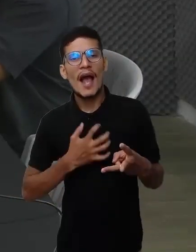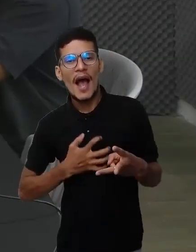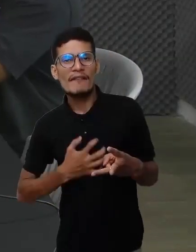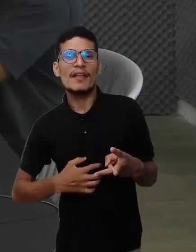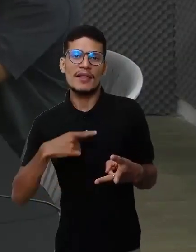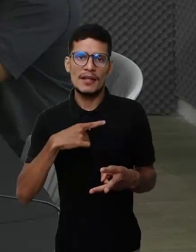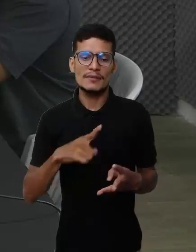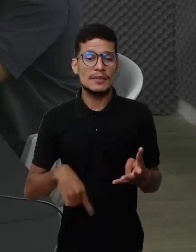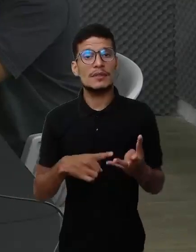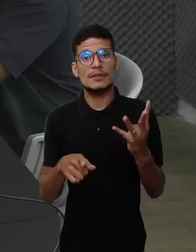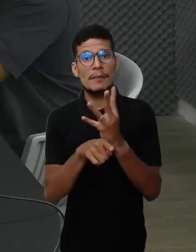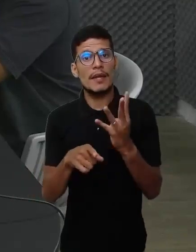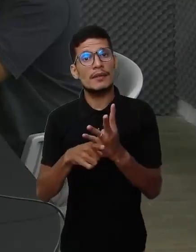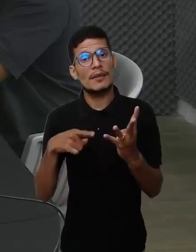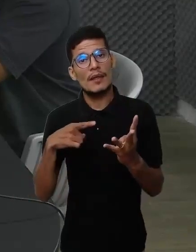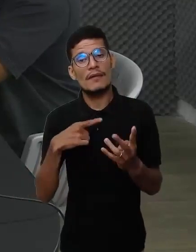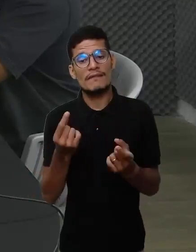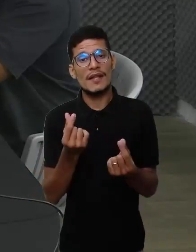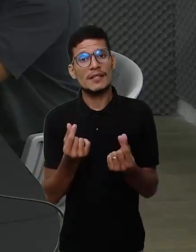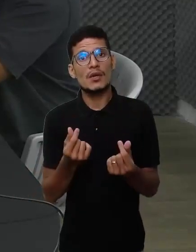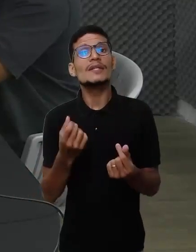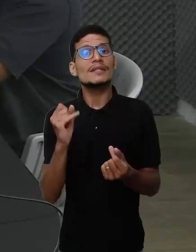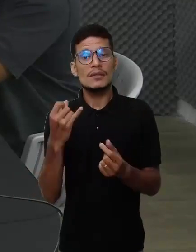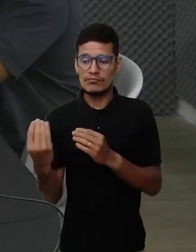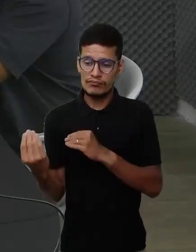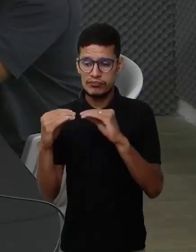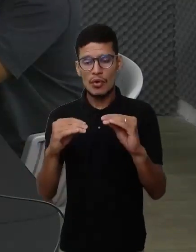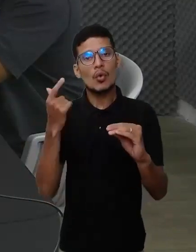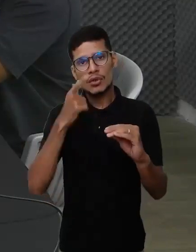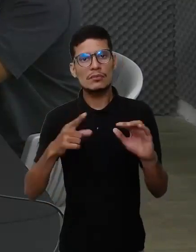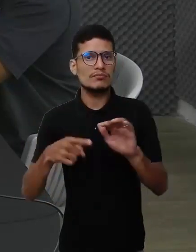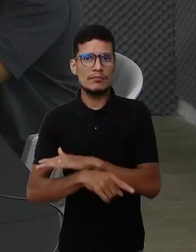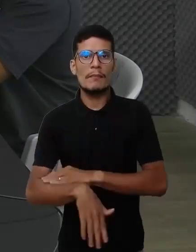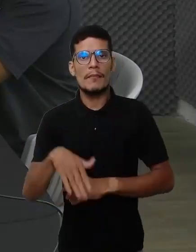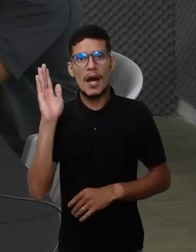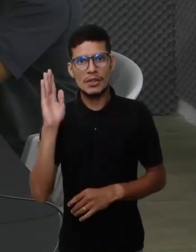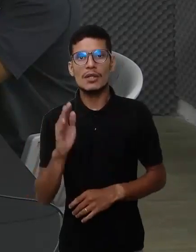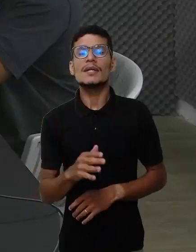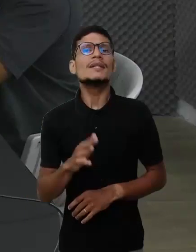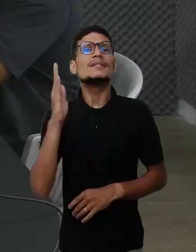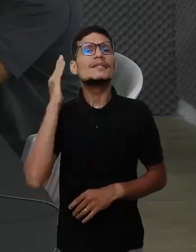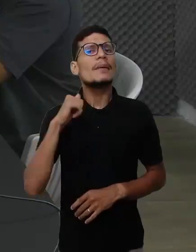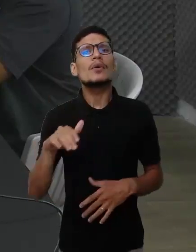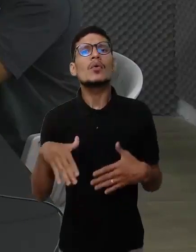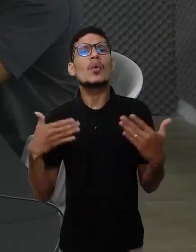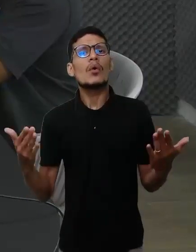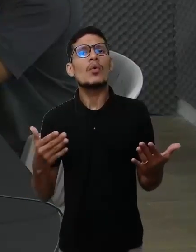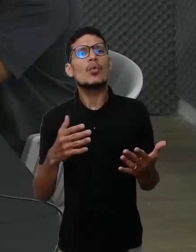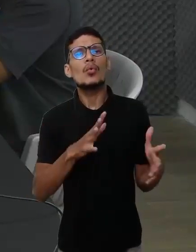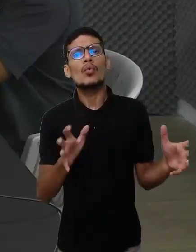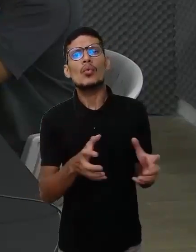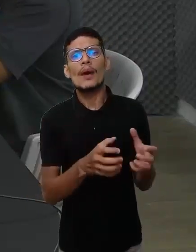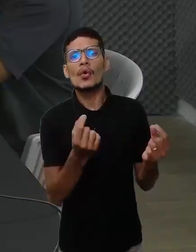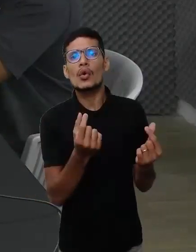tem um componente que é financeiro. Assim, você bota dinheiro, vai mais longe. Você bota Uhum. dinheiro, vai mais longe. Sabe qual foi o grupo